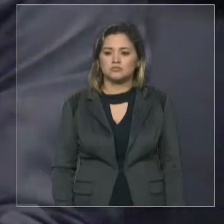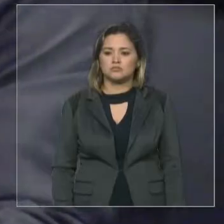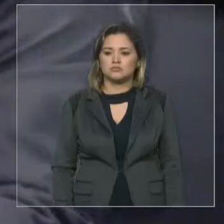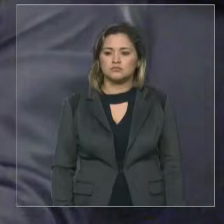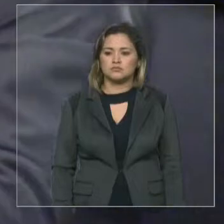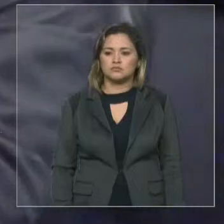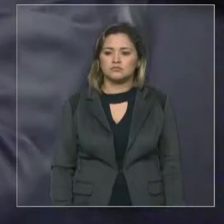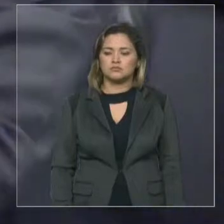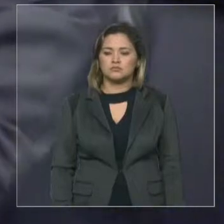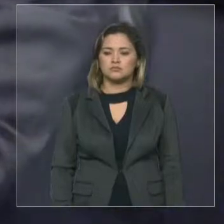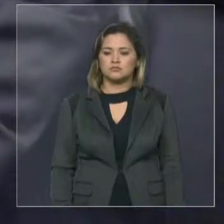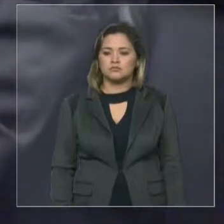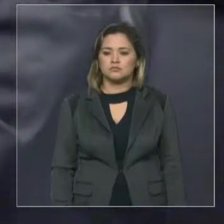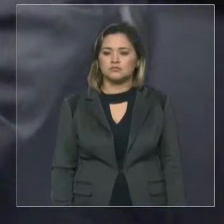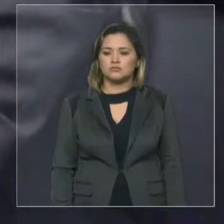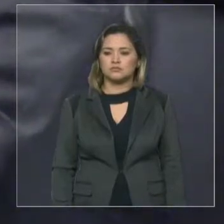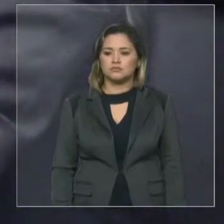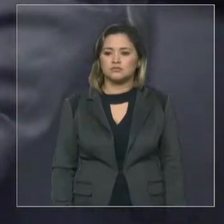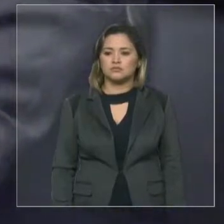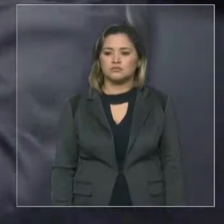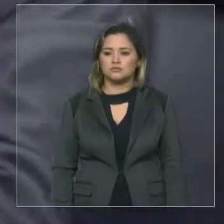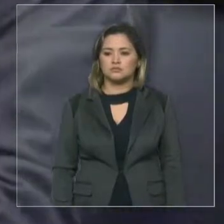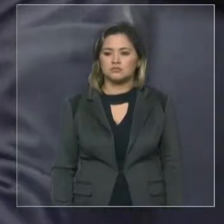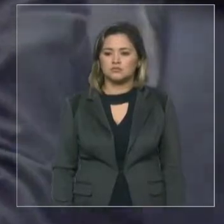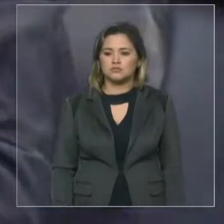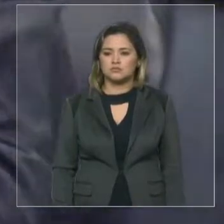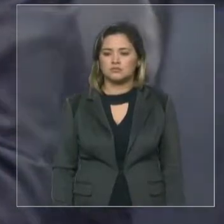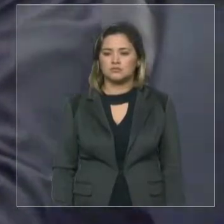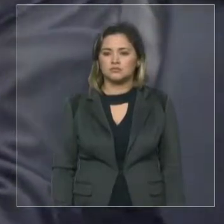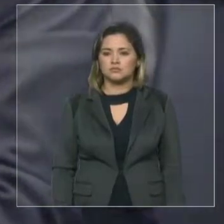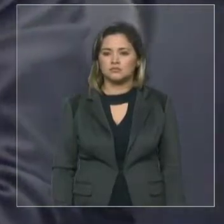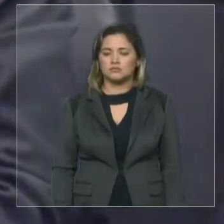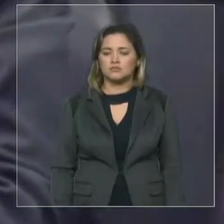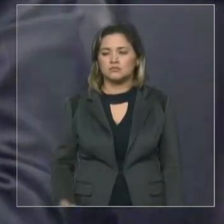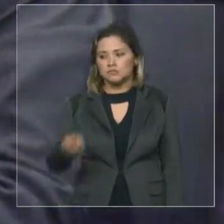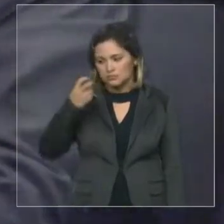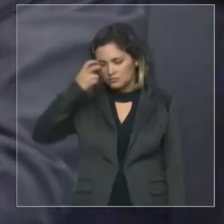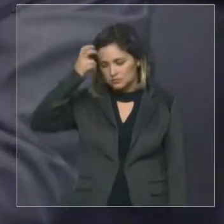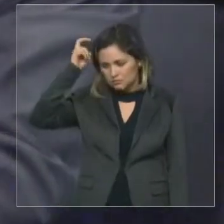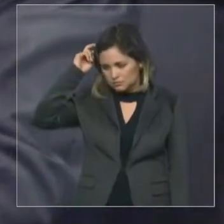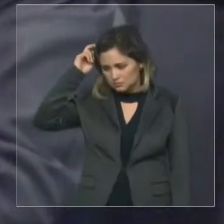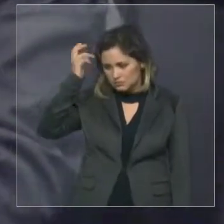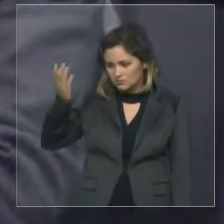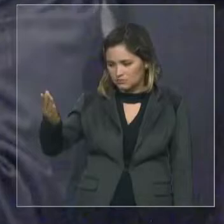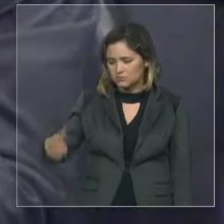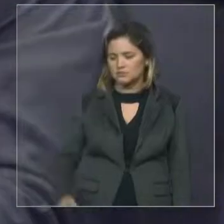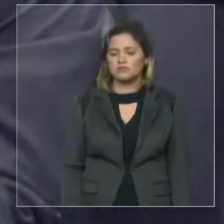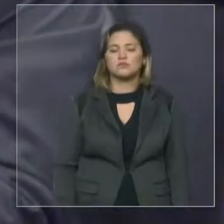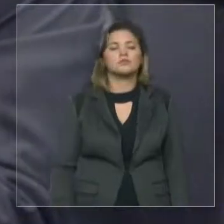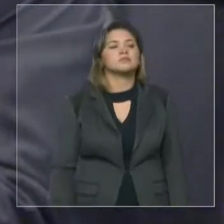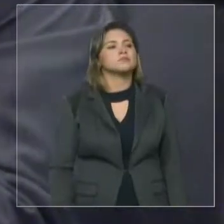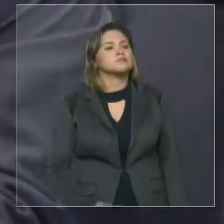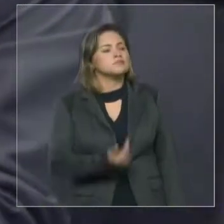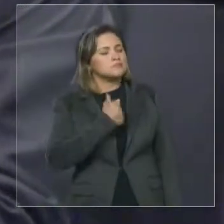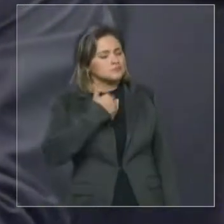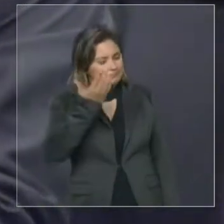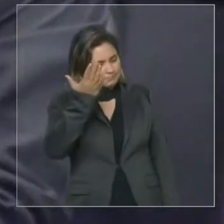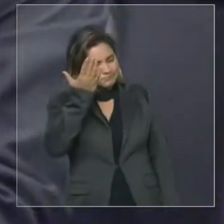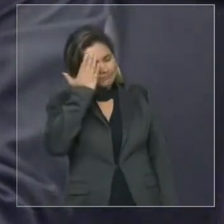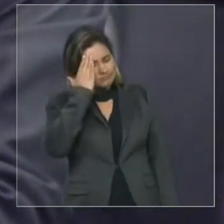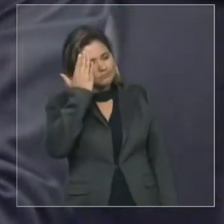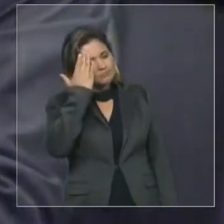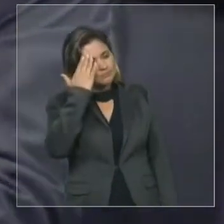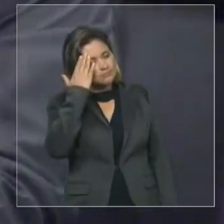Deputado César, eu entendo perfeitamente a preocupação de Vossa Excelência, e ela